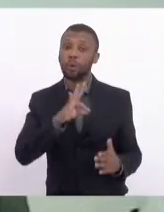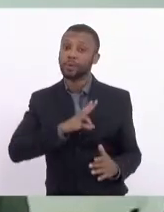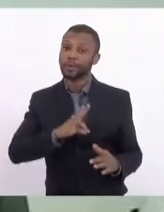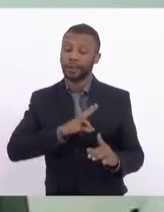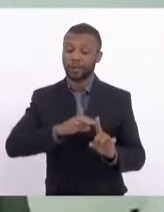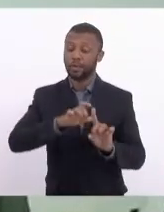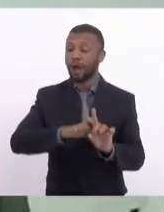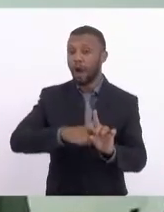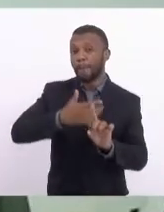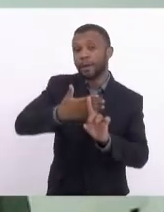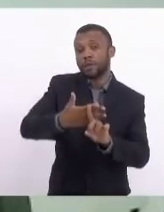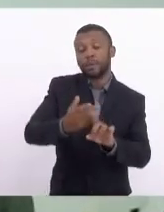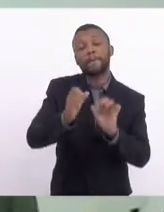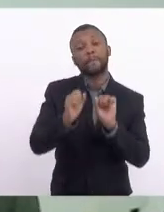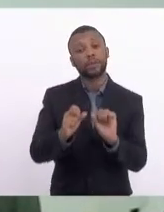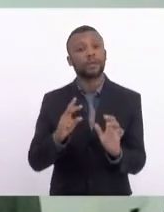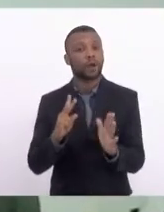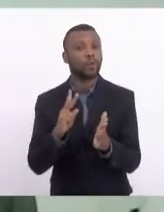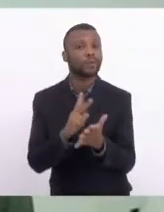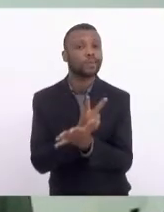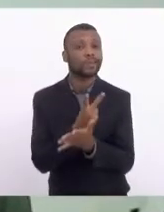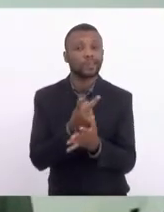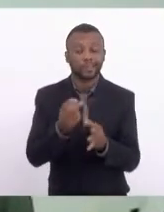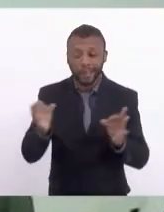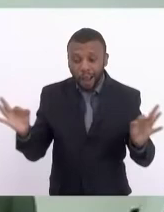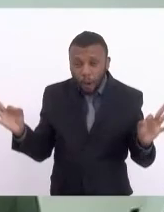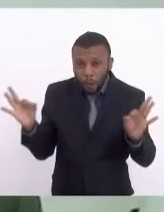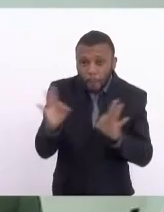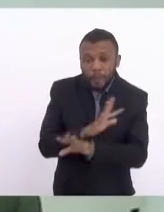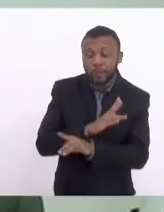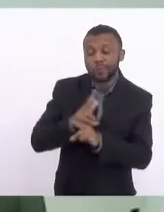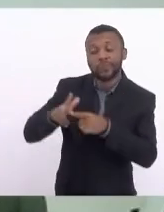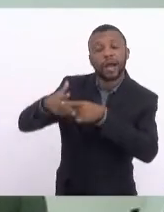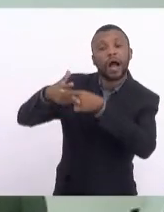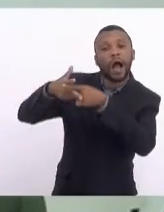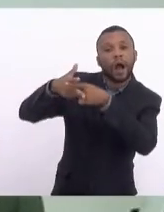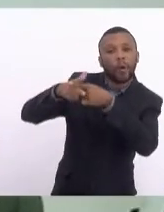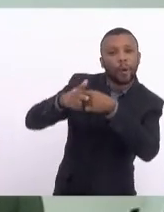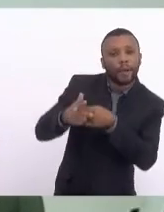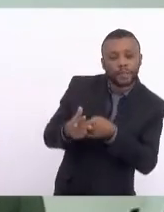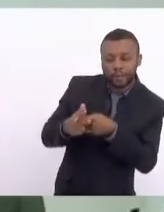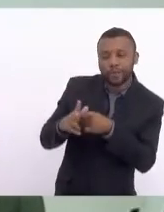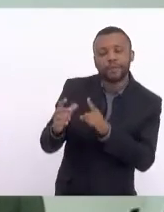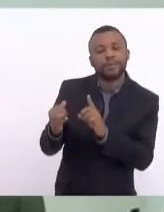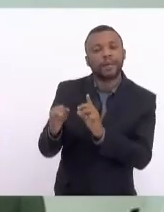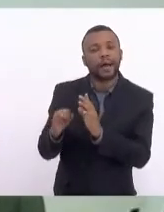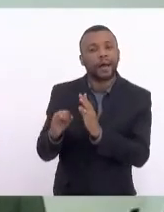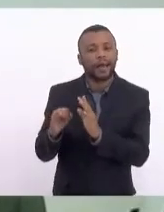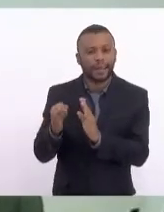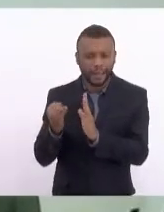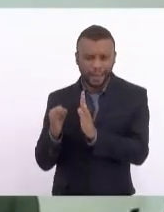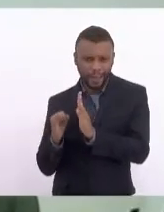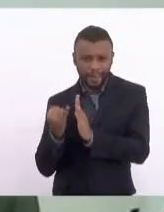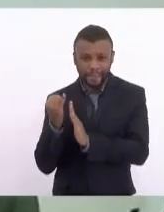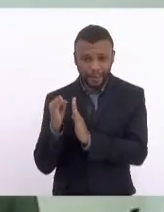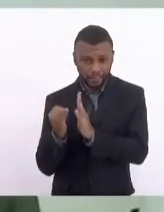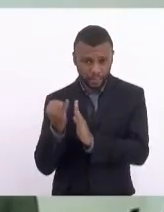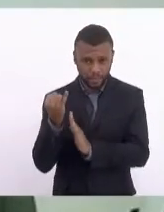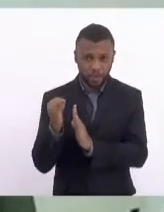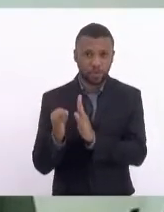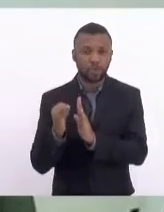haver na totalidade da correção da inflação, ou até